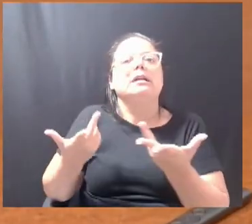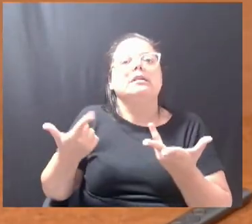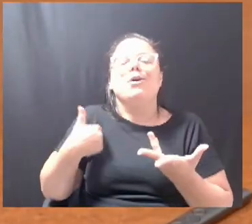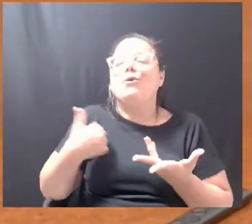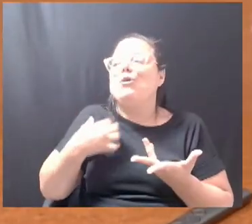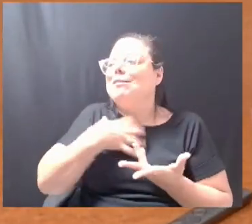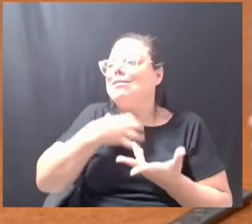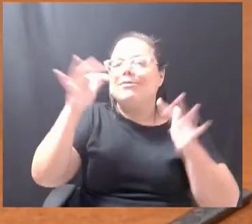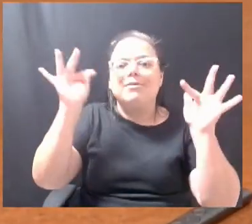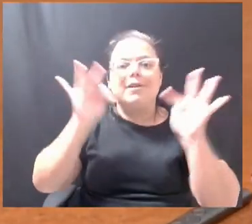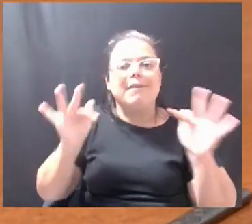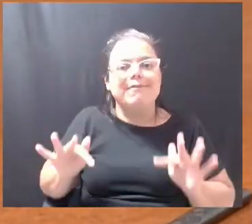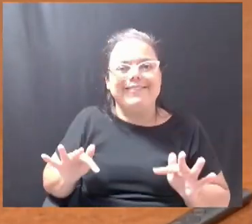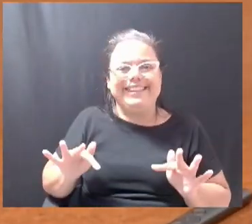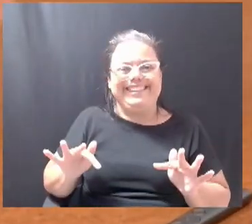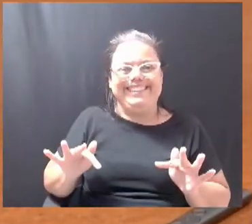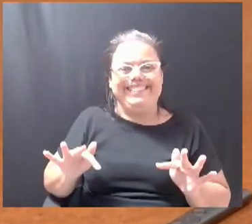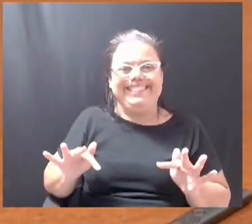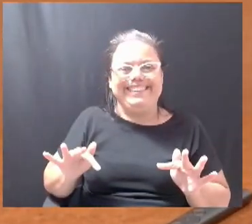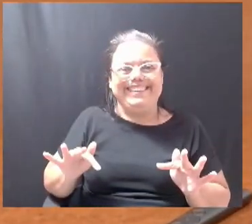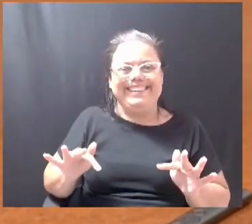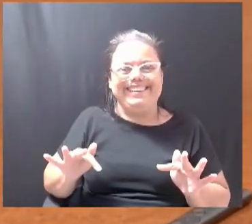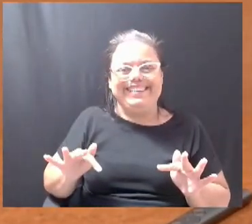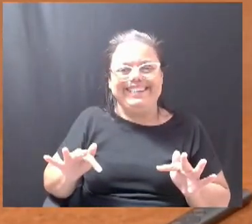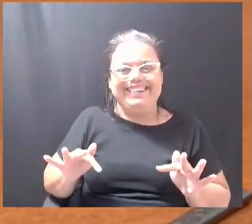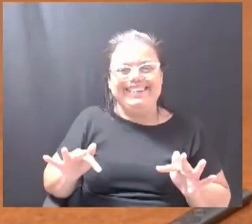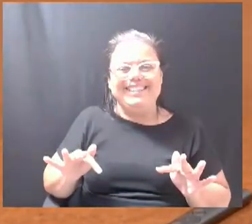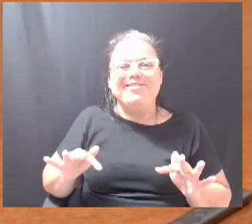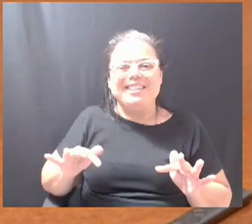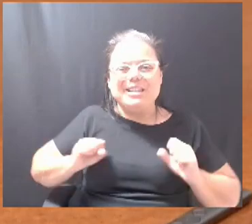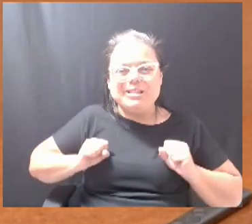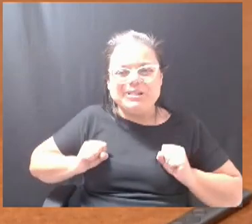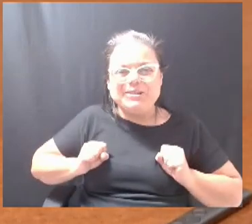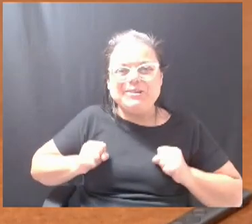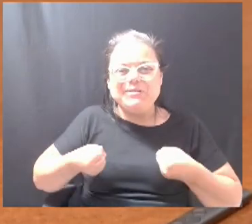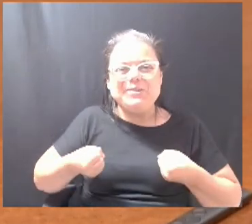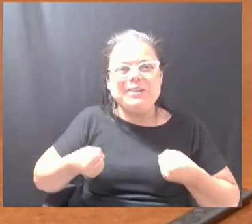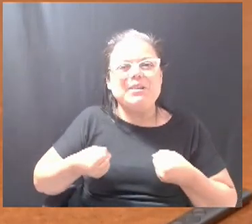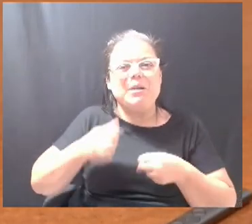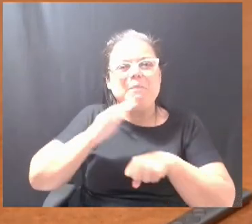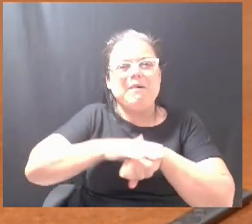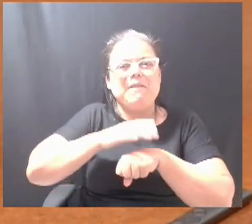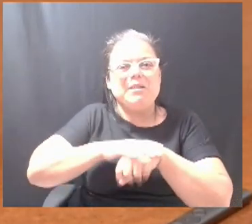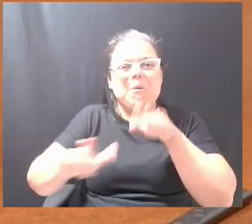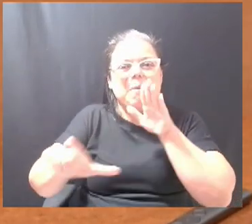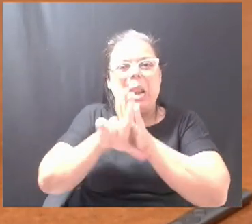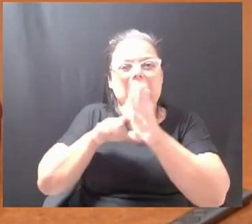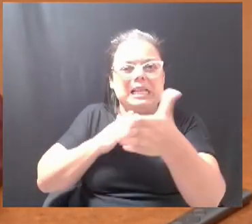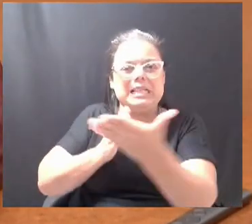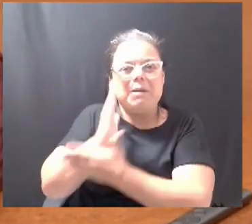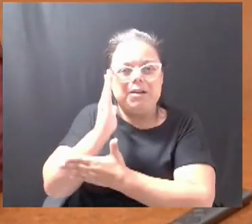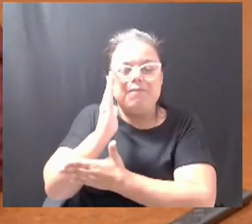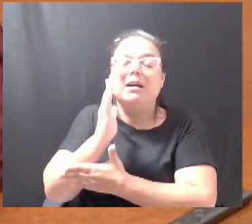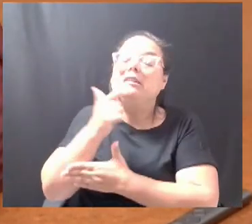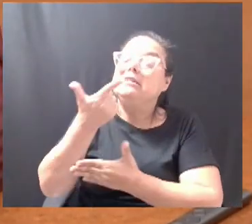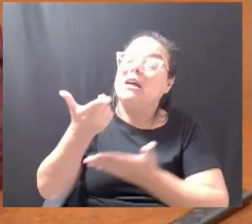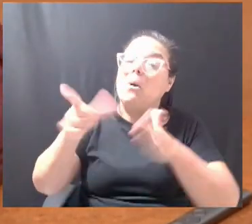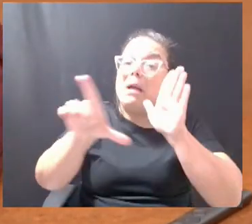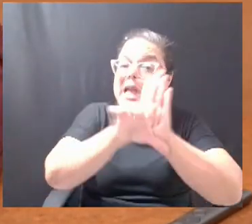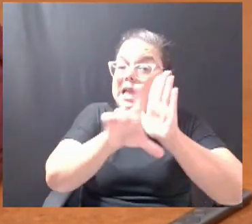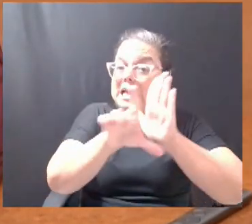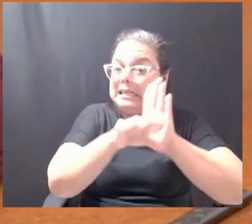feito tantos esforços assim para poder aprovar uma lei como essa. Então, essa lei, ela precisa,